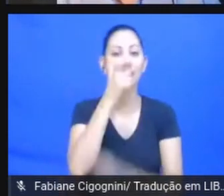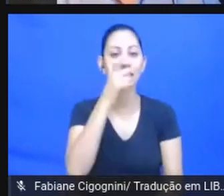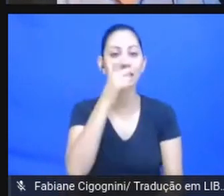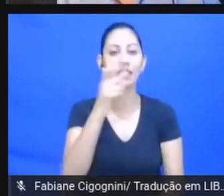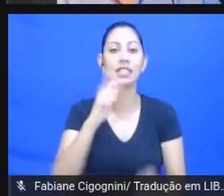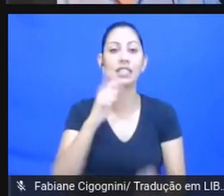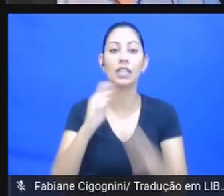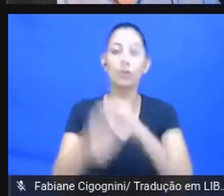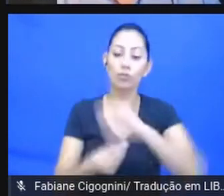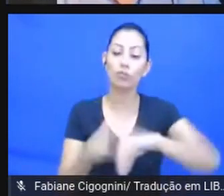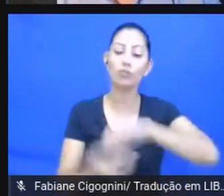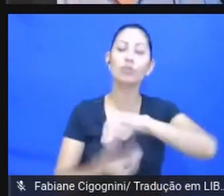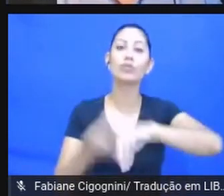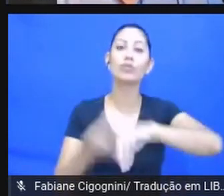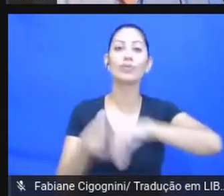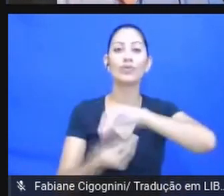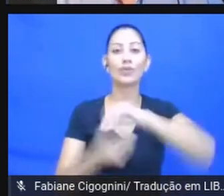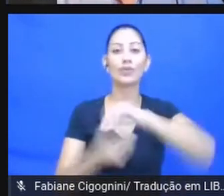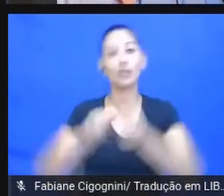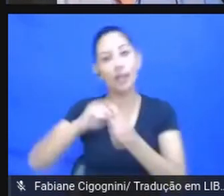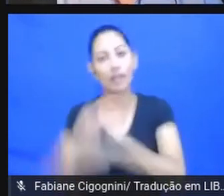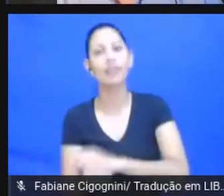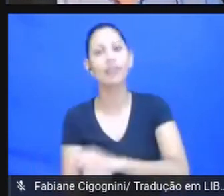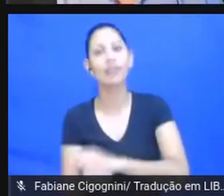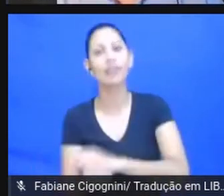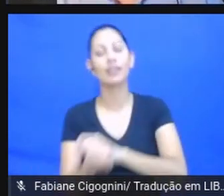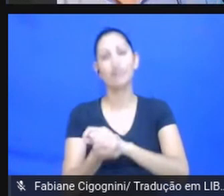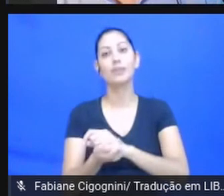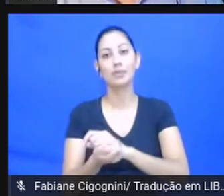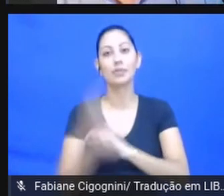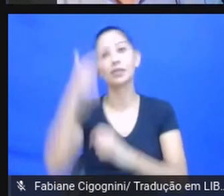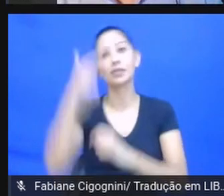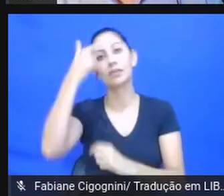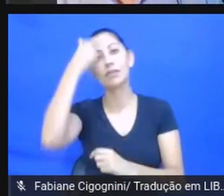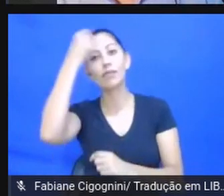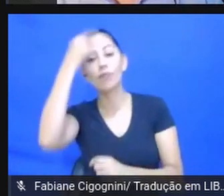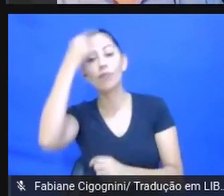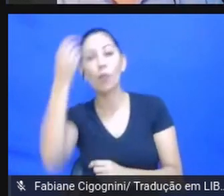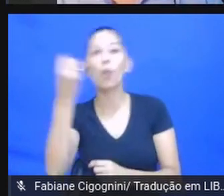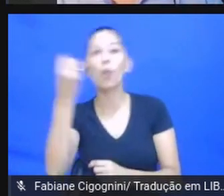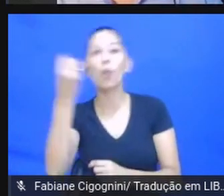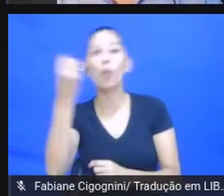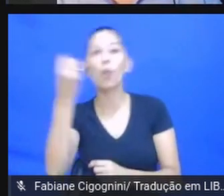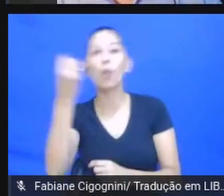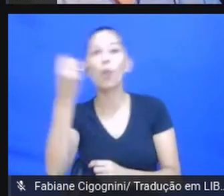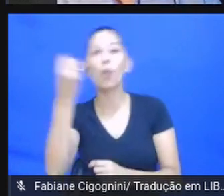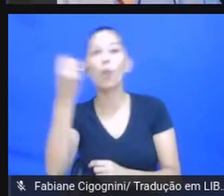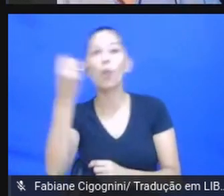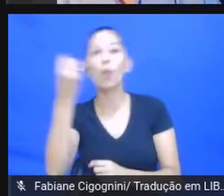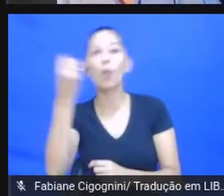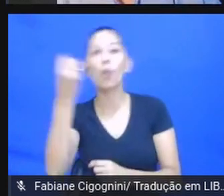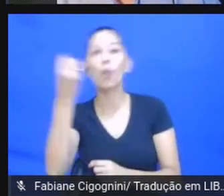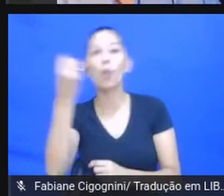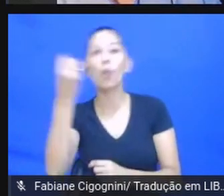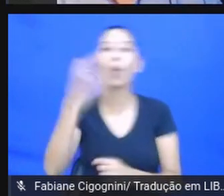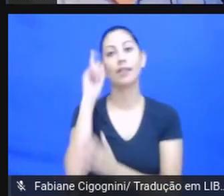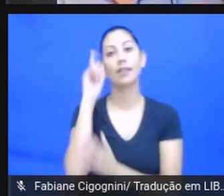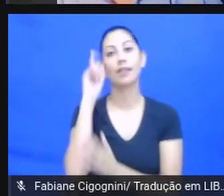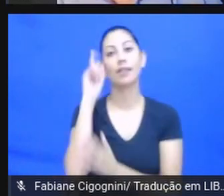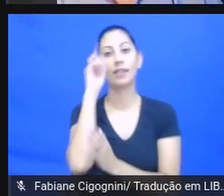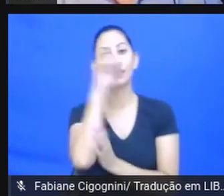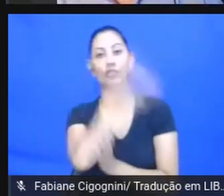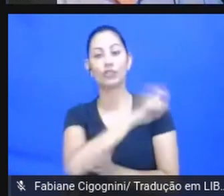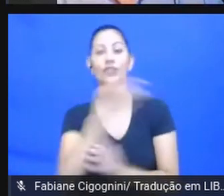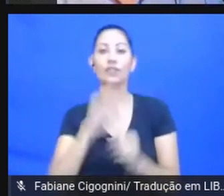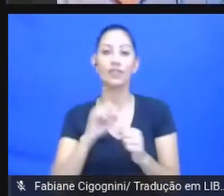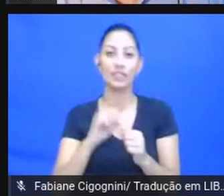para algumas escolas e universidades pequenas vai ser difícil, se não